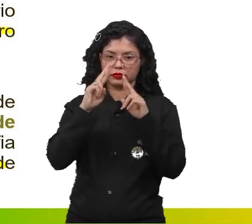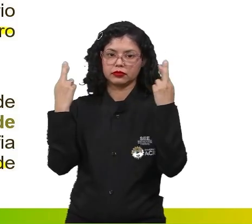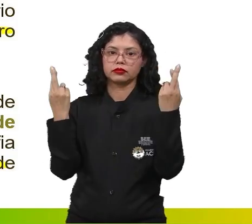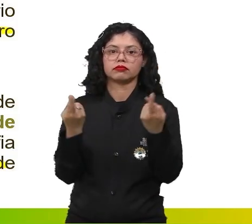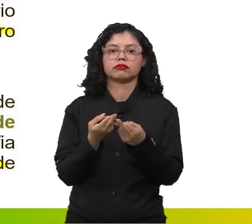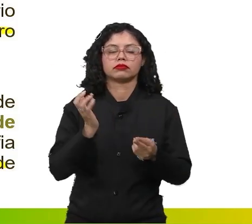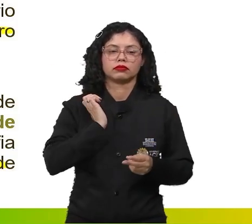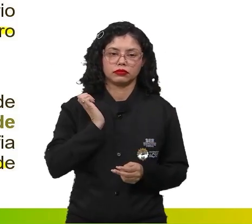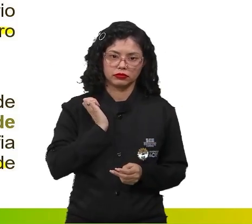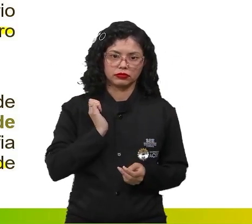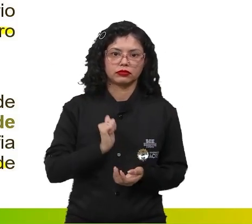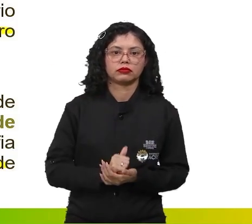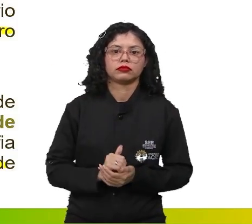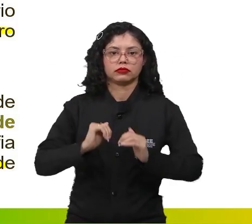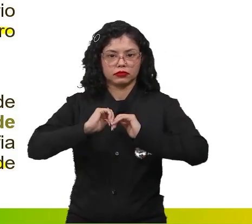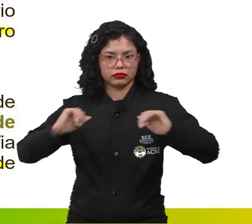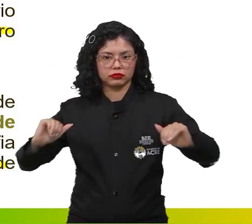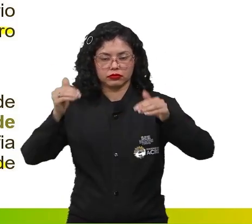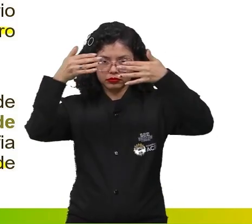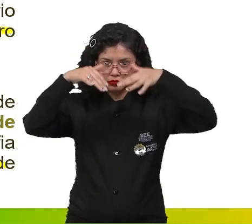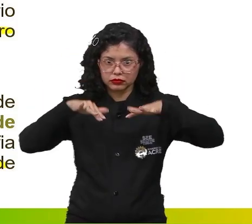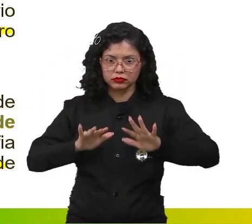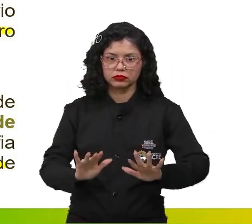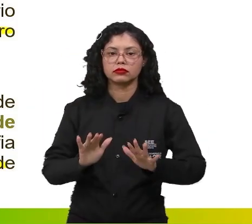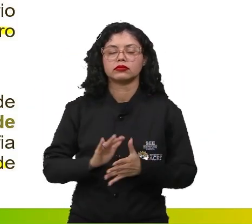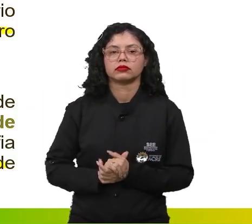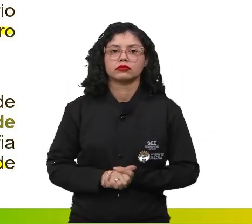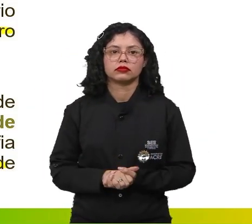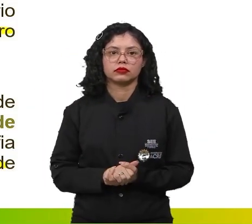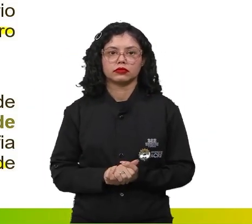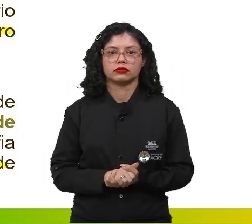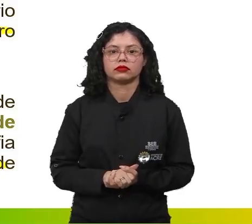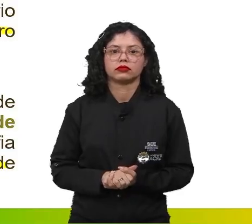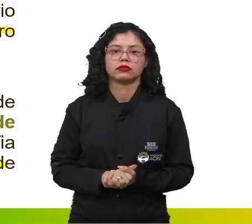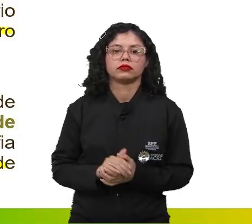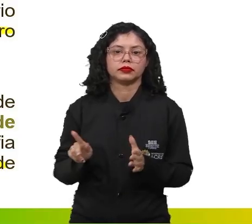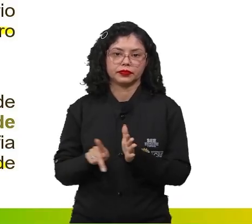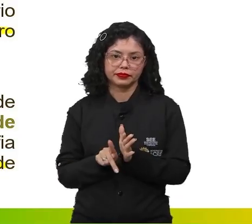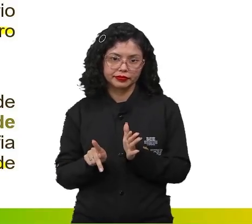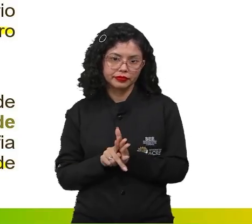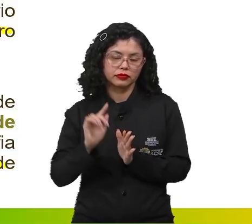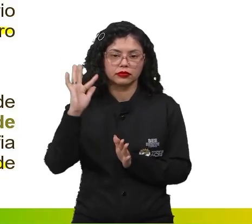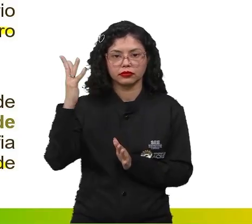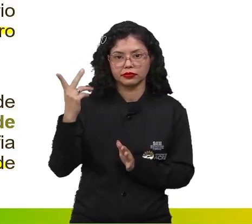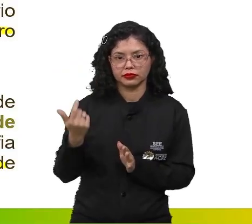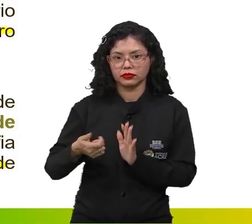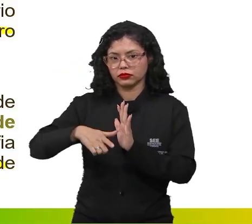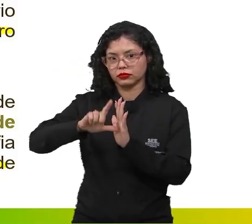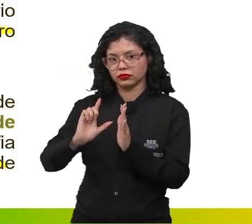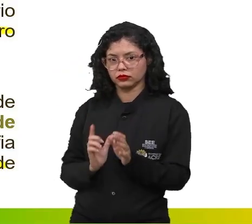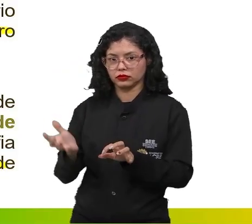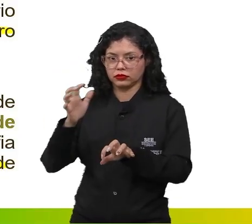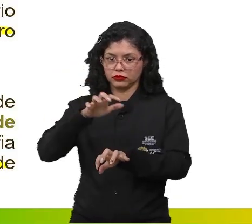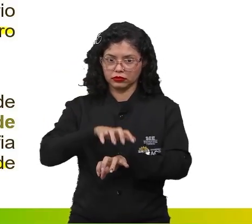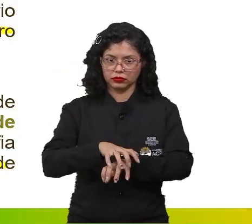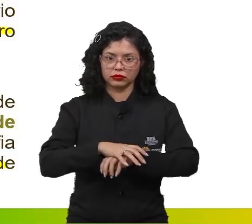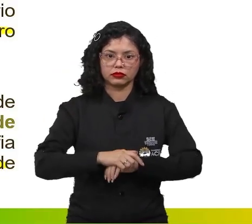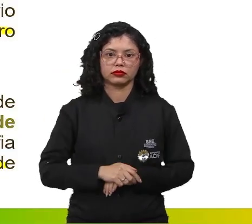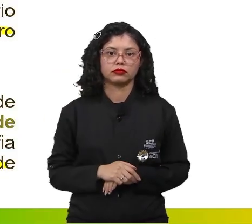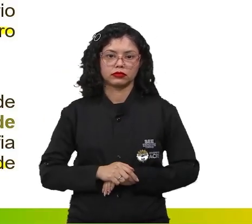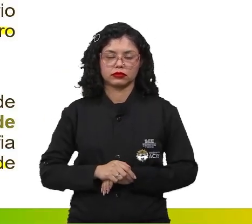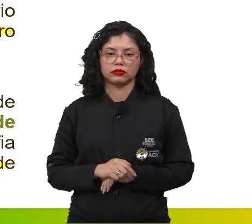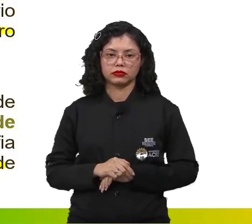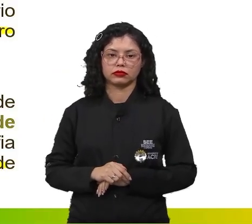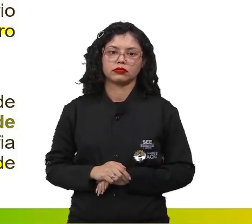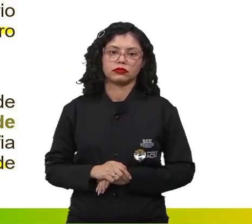muita riqueza, uma divisão natural. Isso é a África antes da colonização, antes